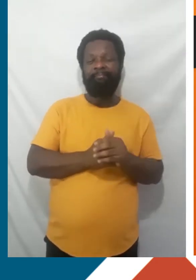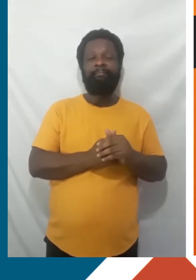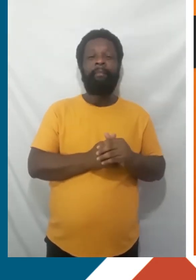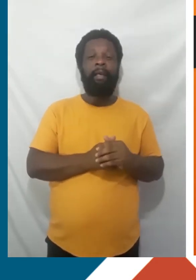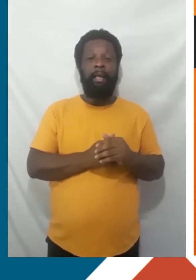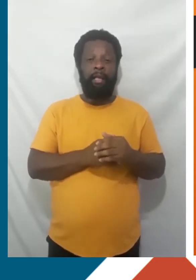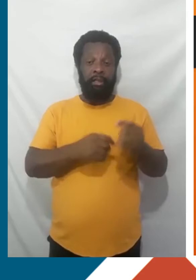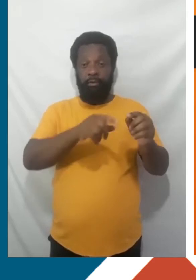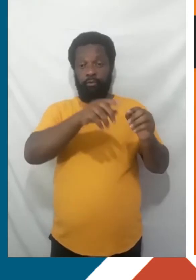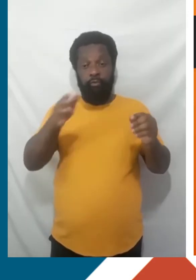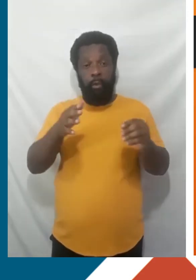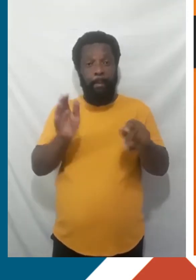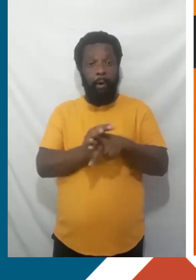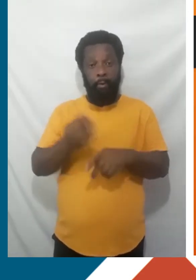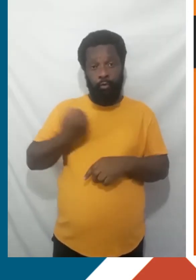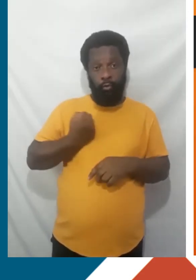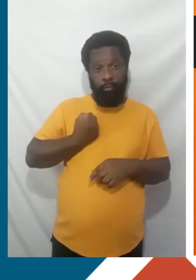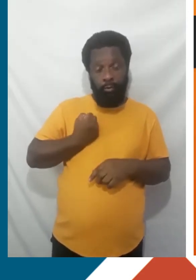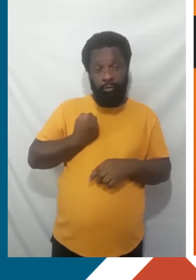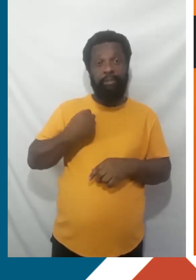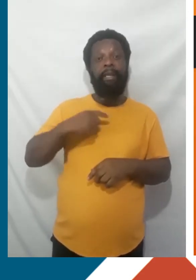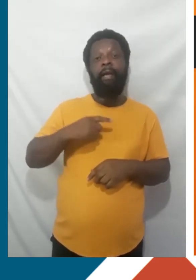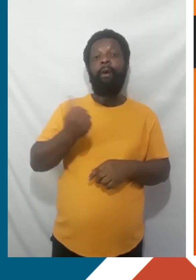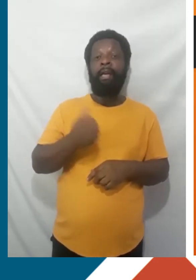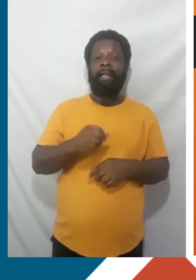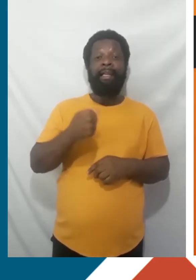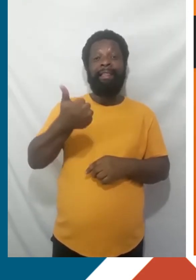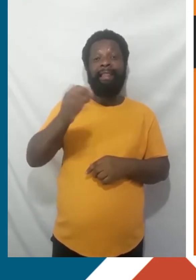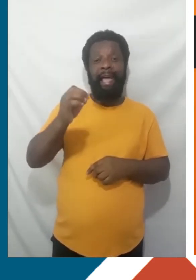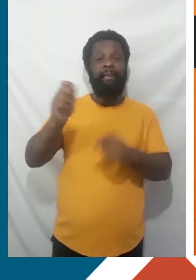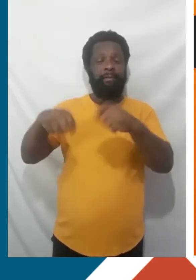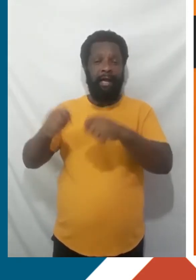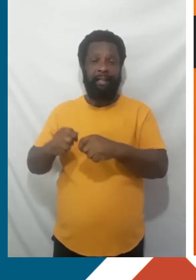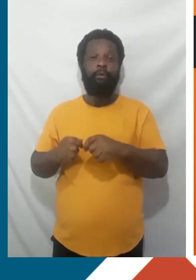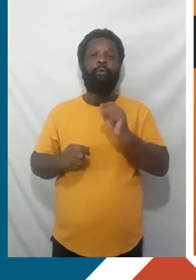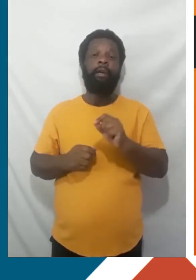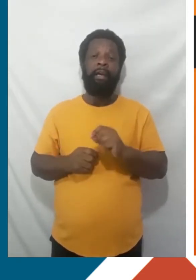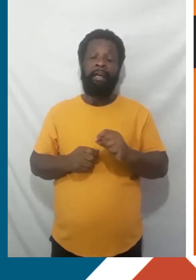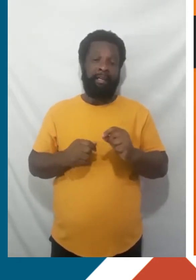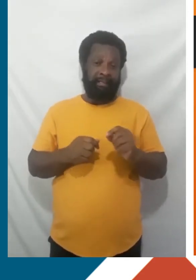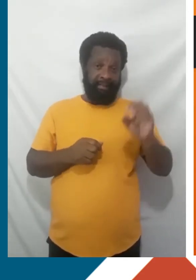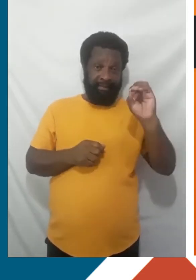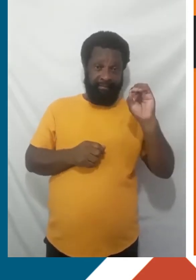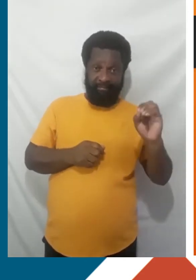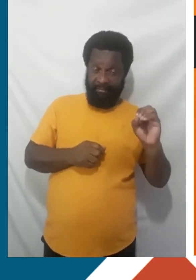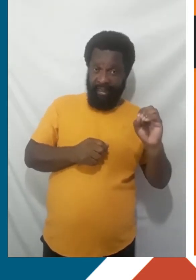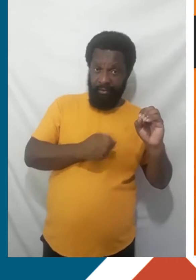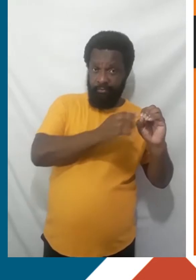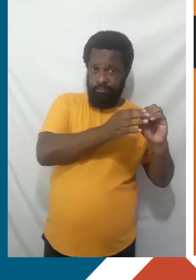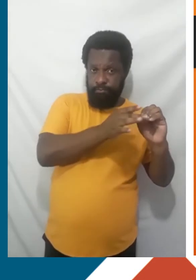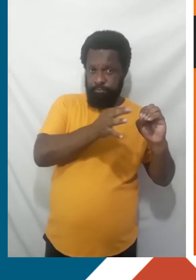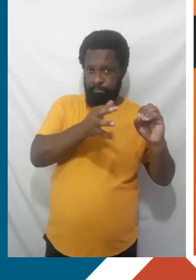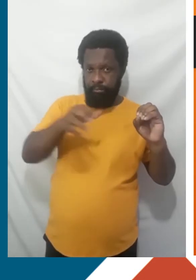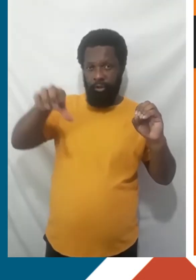para cada um dos espaços reservados para dígitos, vamos ter 10 possibilidades, os inteiros positivos indo